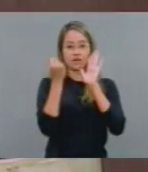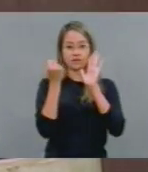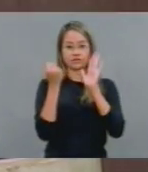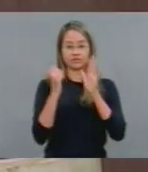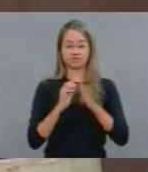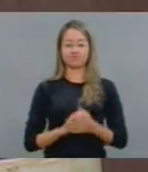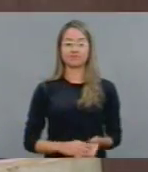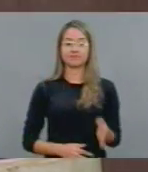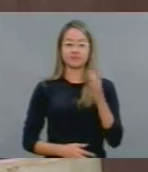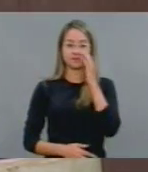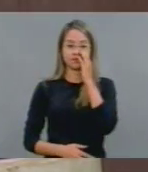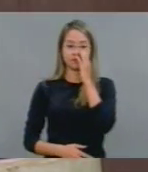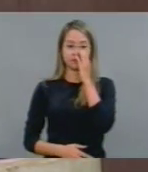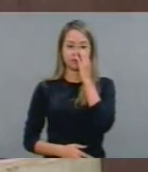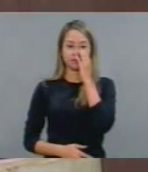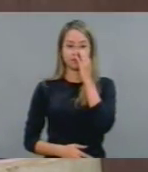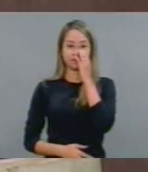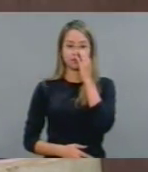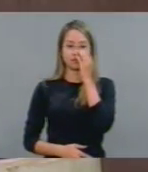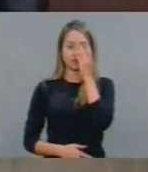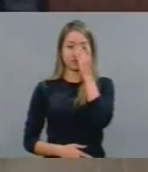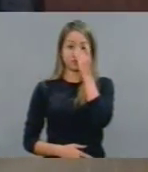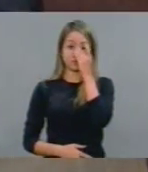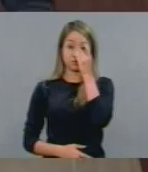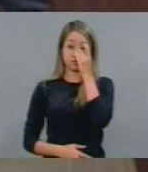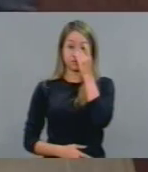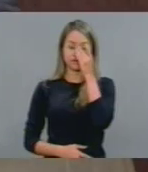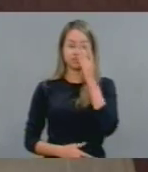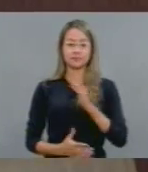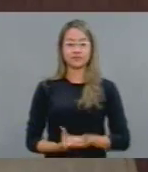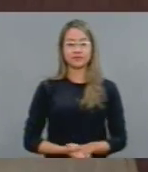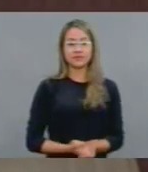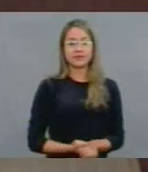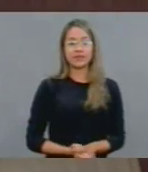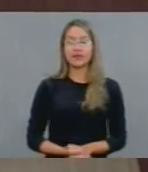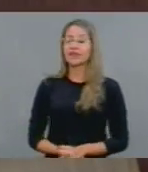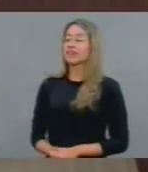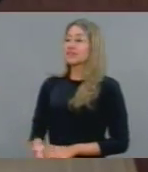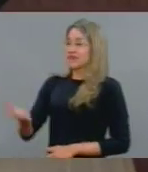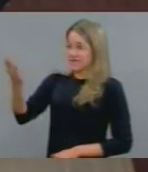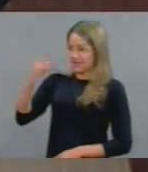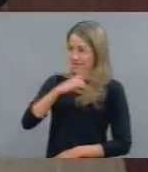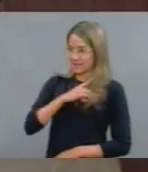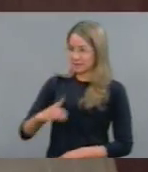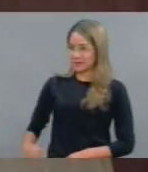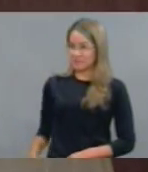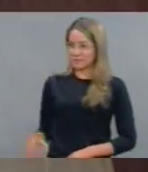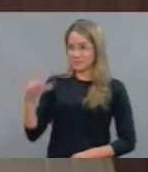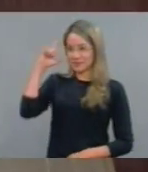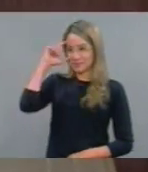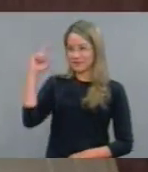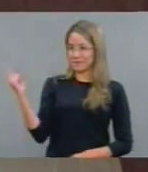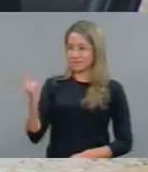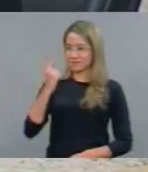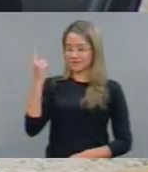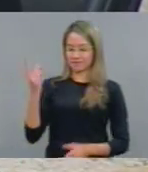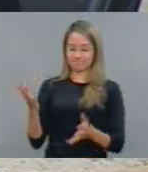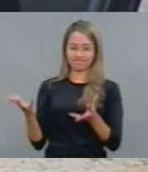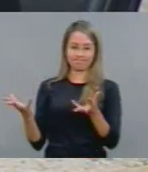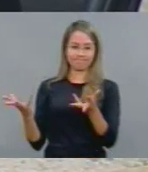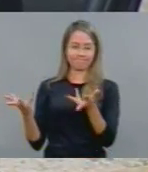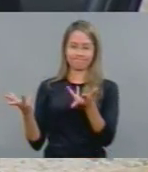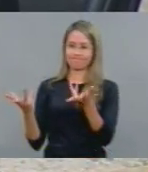você. Deputado Moisés Braz. Deputado Rosendo, eu quero parabenizar Vossa Excelência, que sempre teve uma